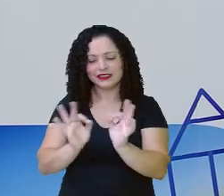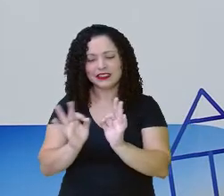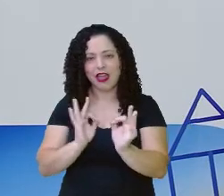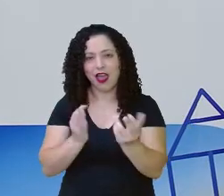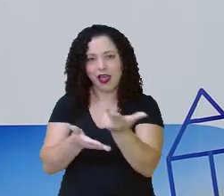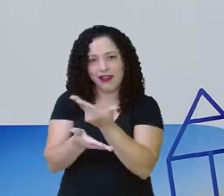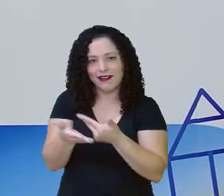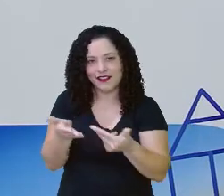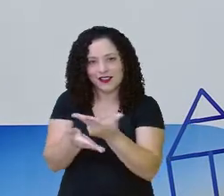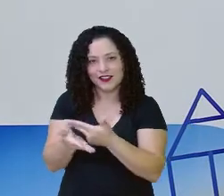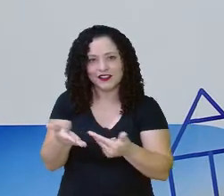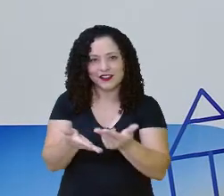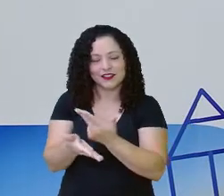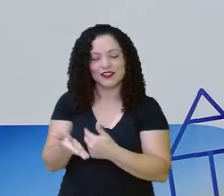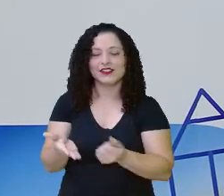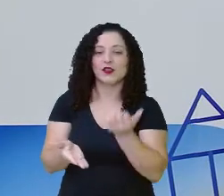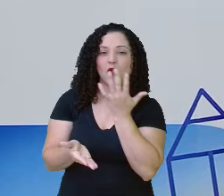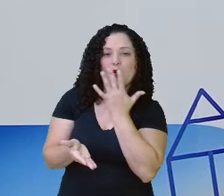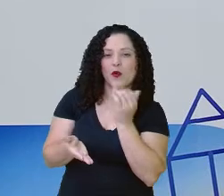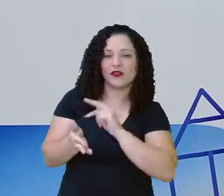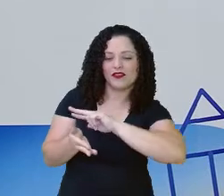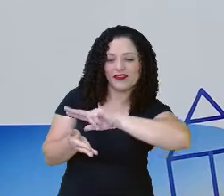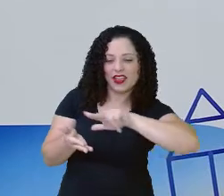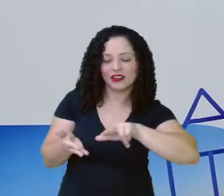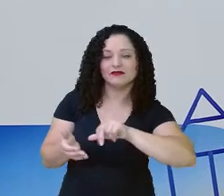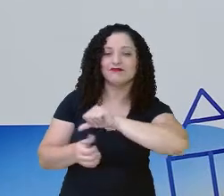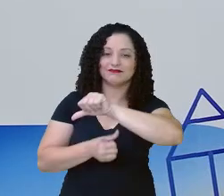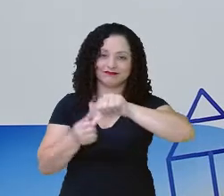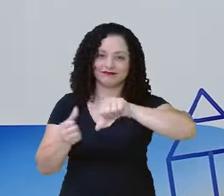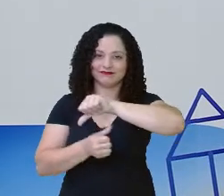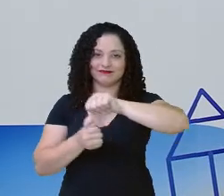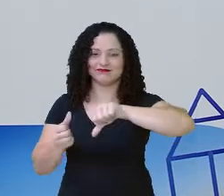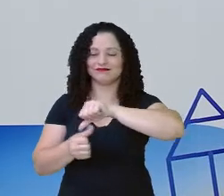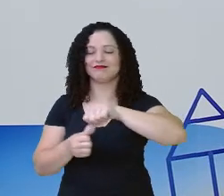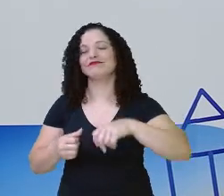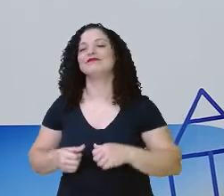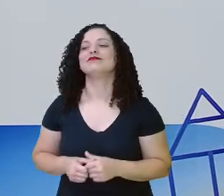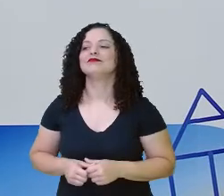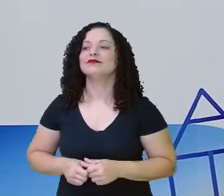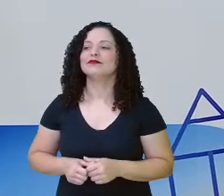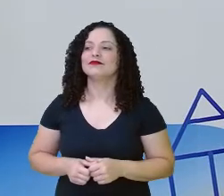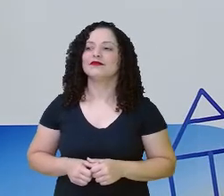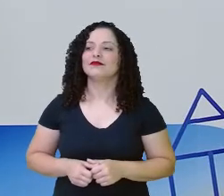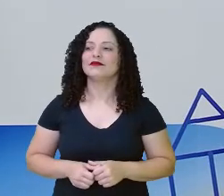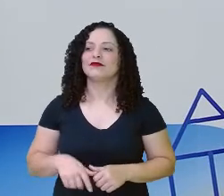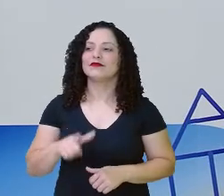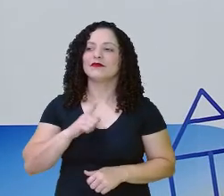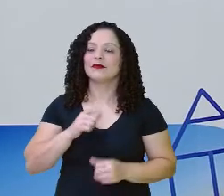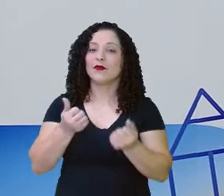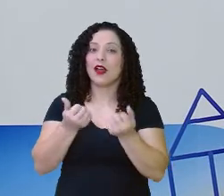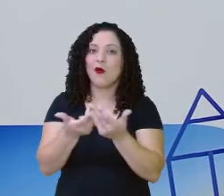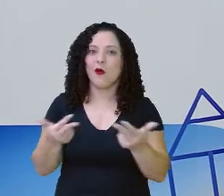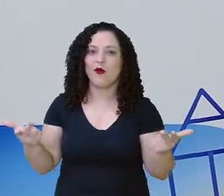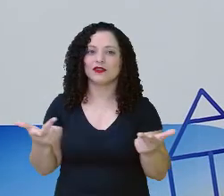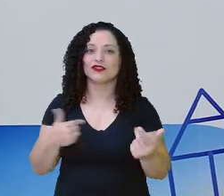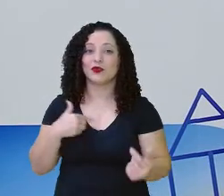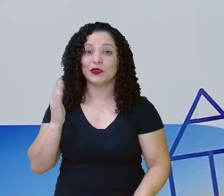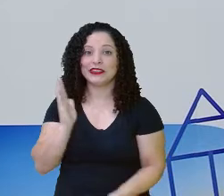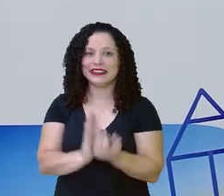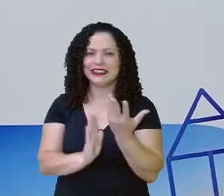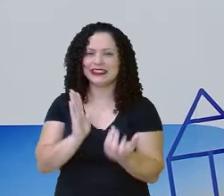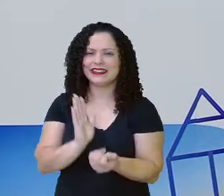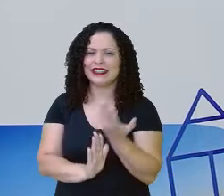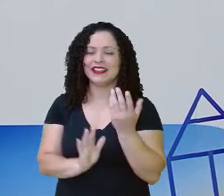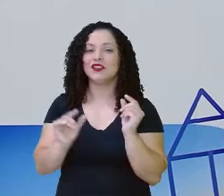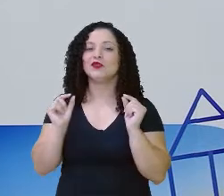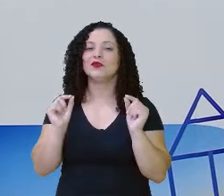garrafa de várias formas e ela vai se transformar. Tem uma das coisas que uma vez eu construí nas turmas, que é essa aqui, ó. A gente